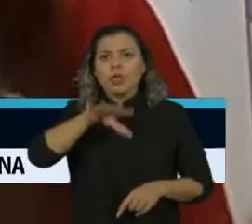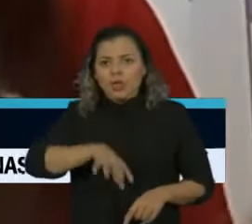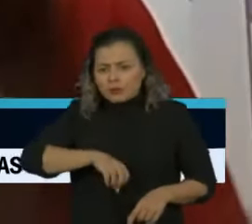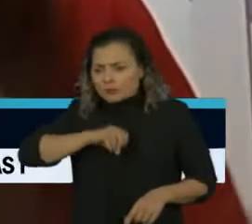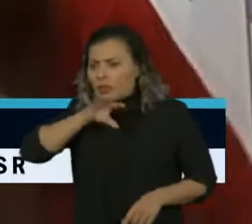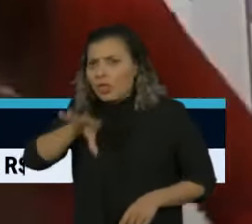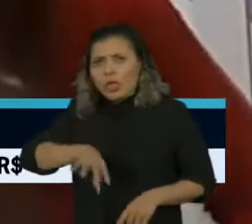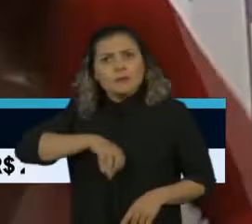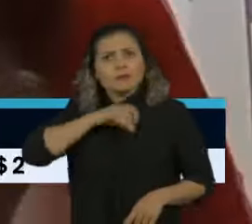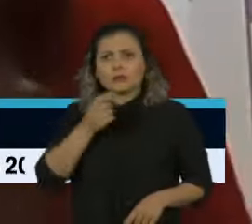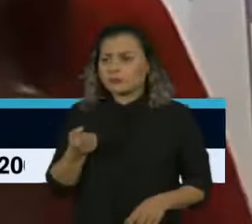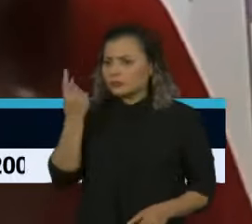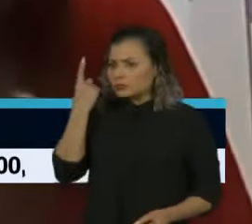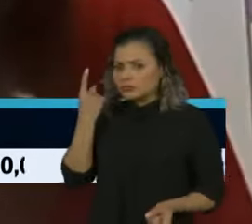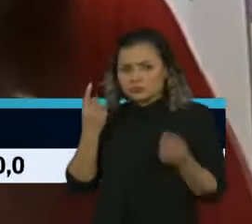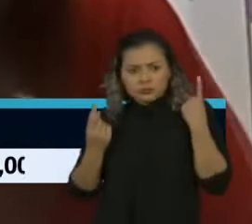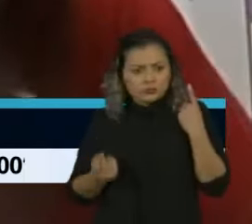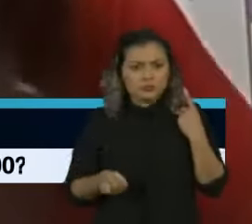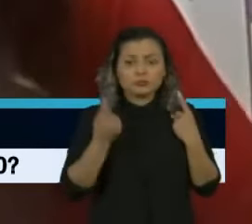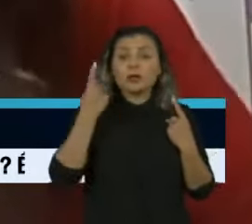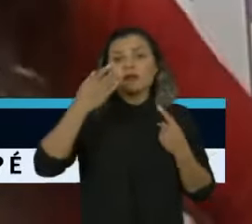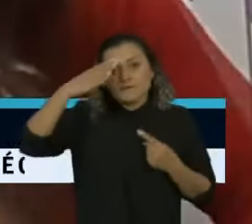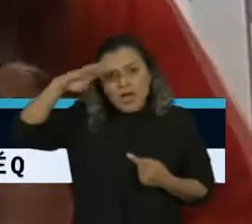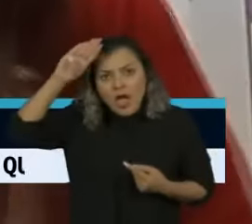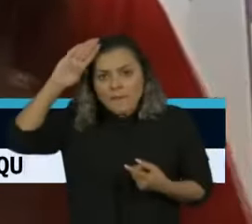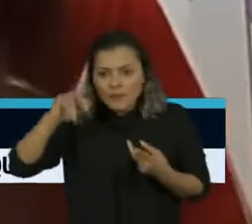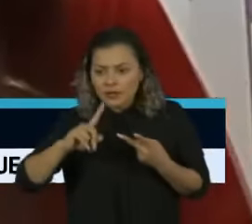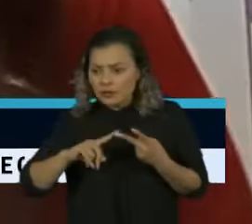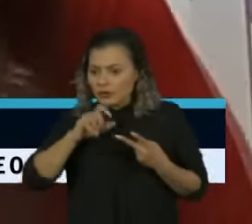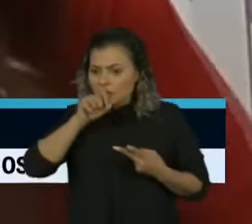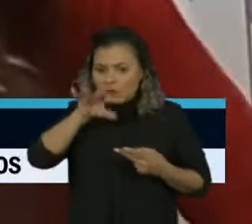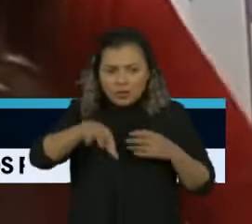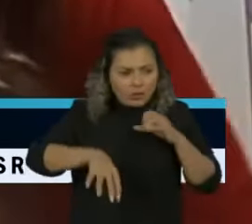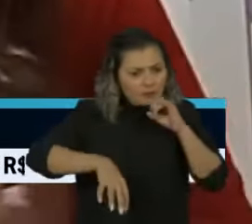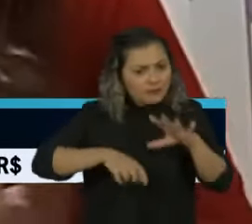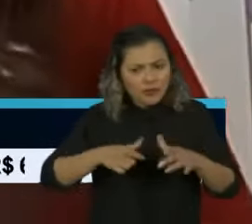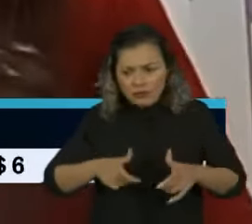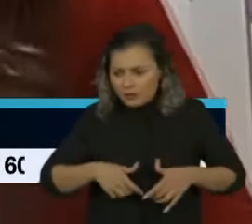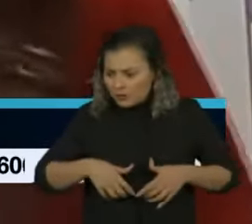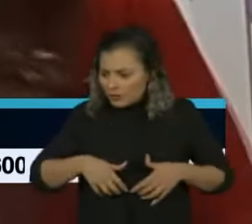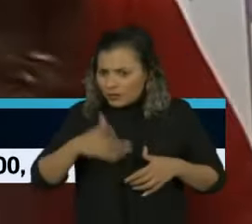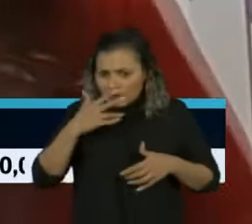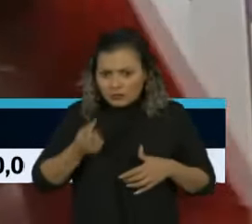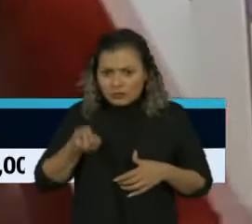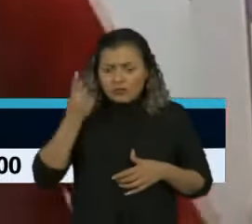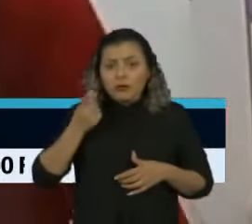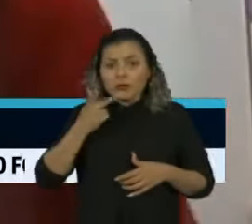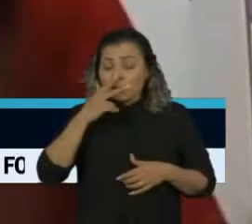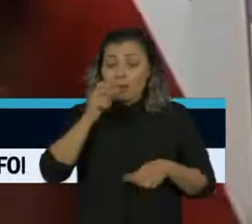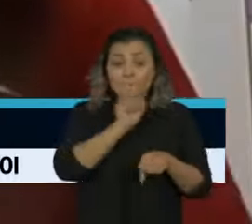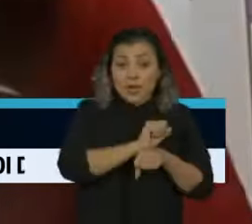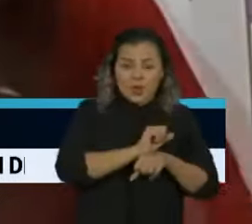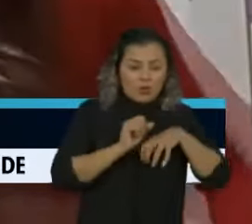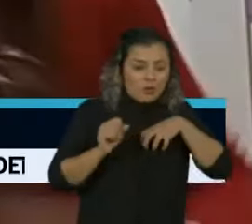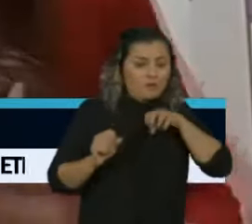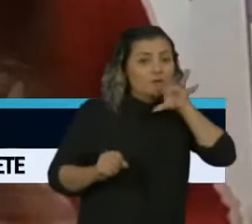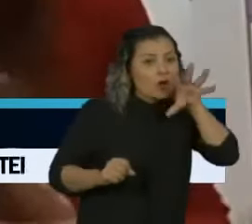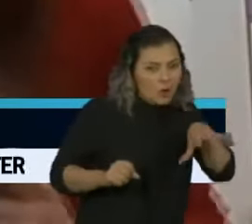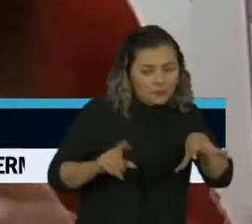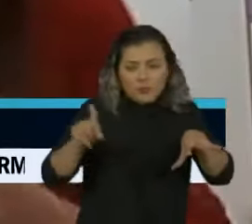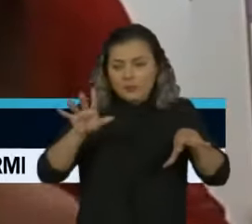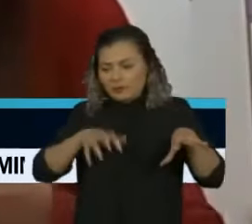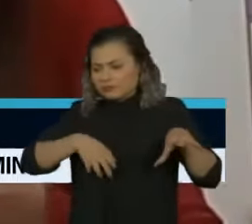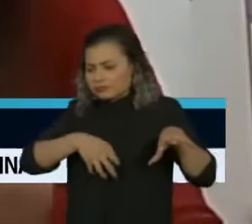sem explicação nenhuma, aí depois veio a febre, foi aumentando, aí ele deu uma parada no vômito, mas ficou com muito enjoo.